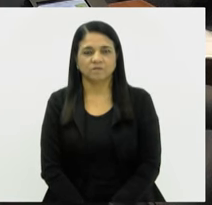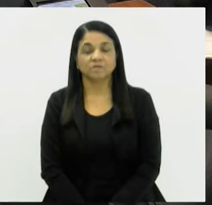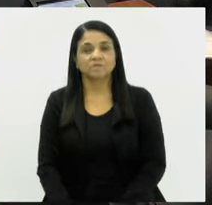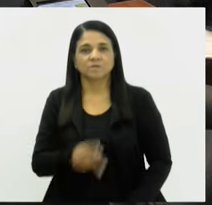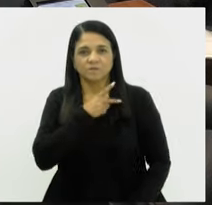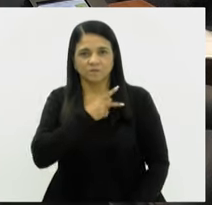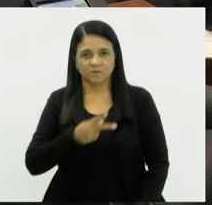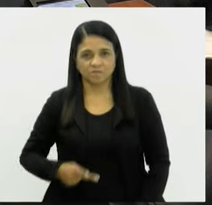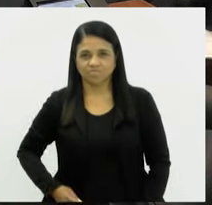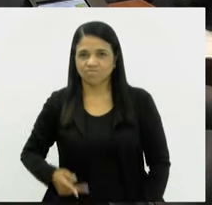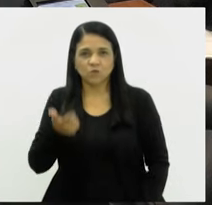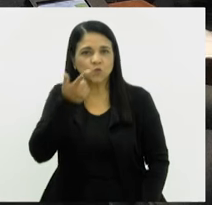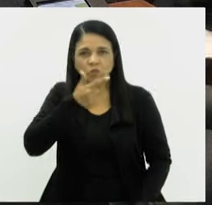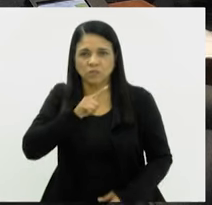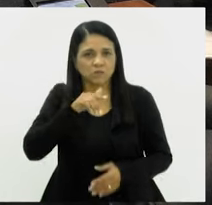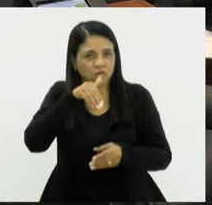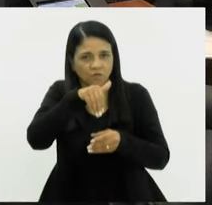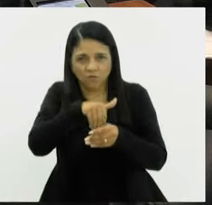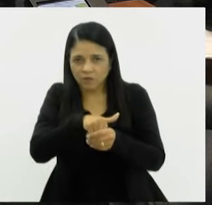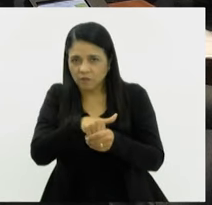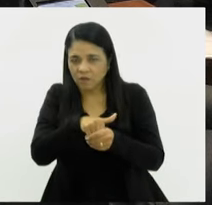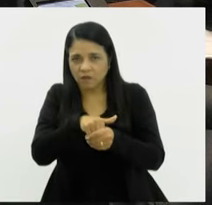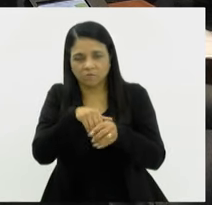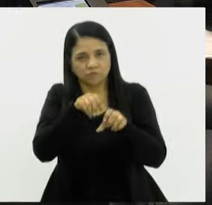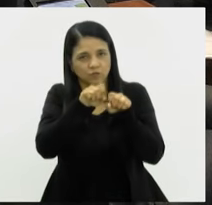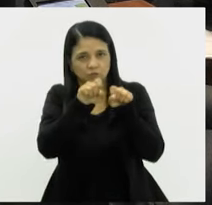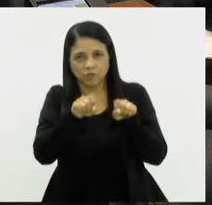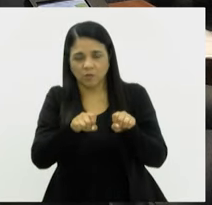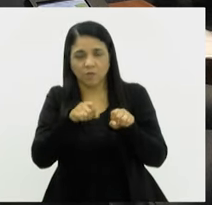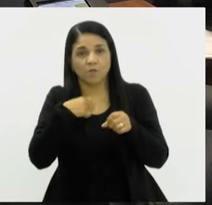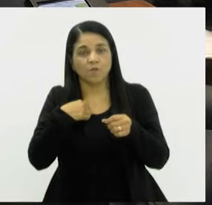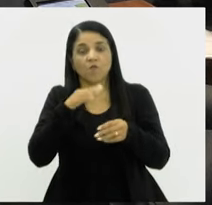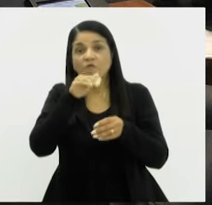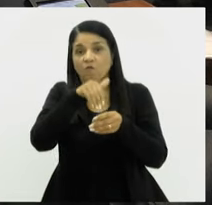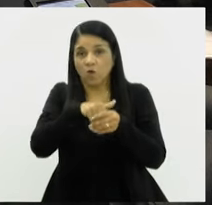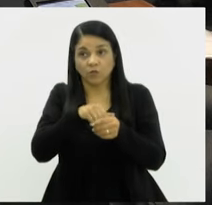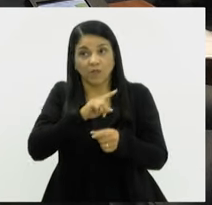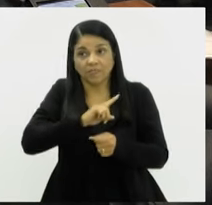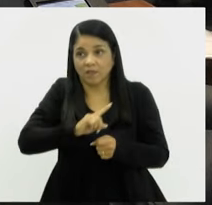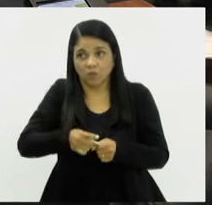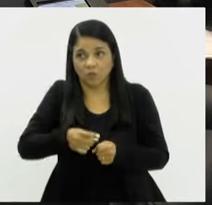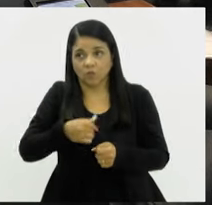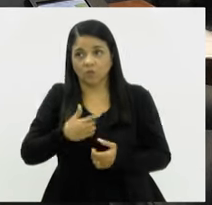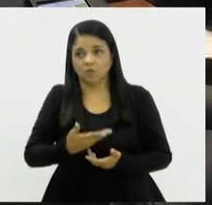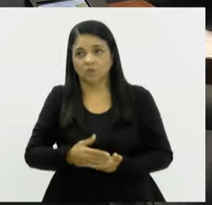Presidente, eu não estou conseguindo votar ali no sistema, meu voto é não.